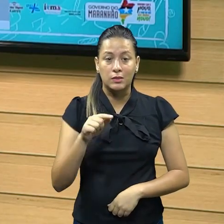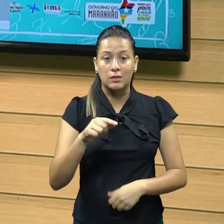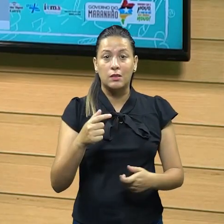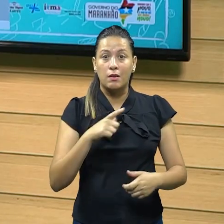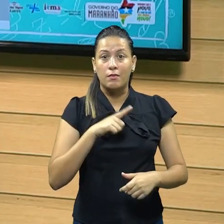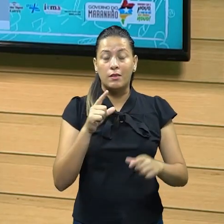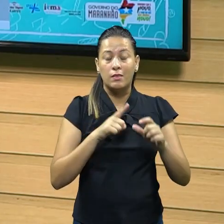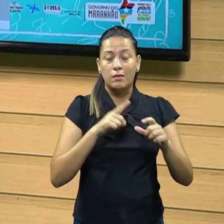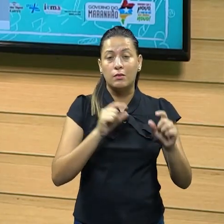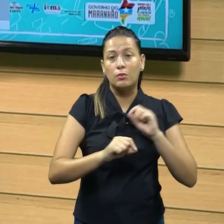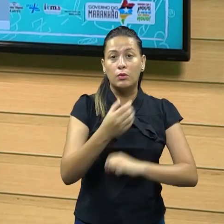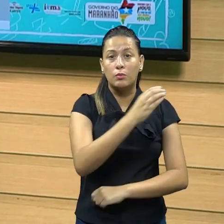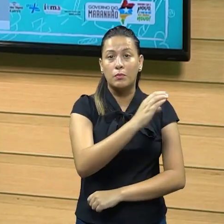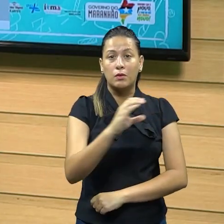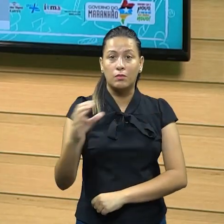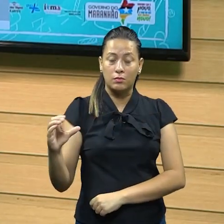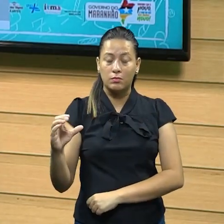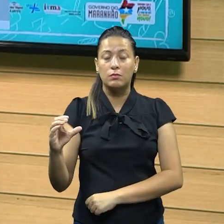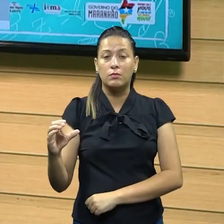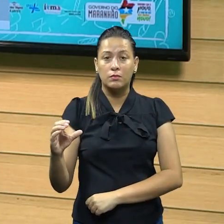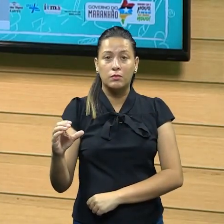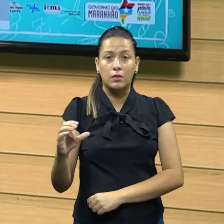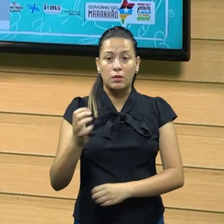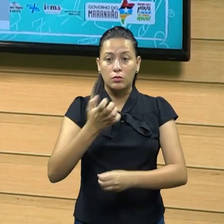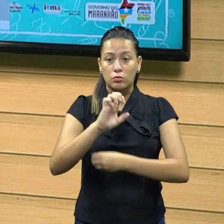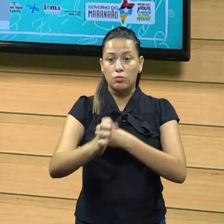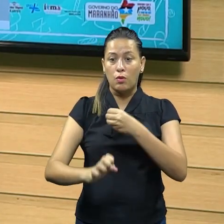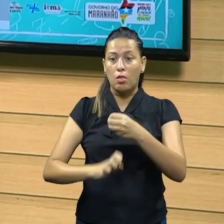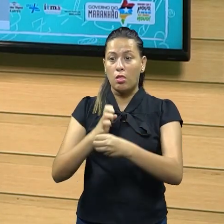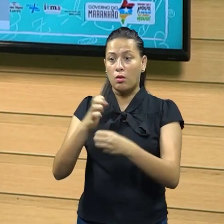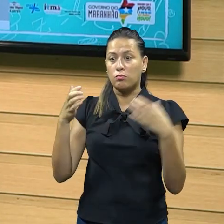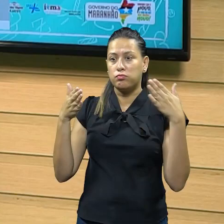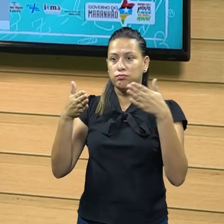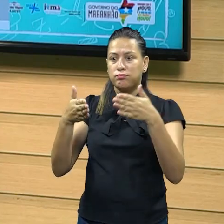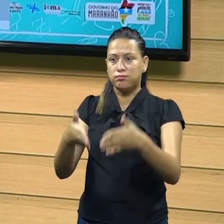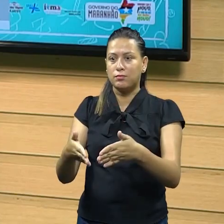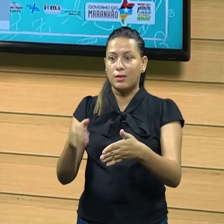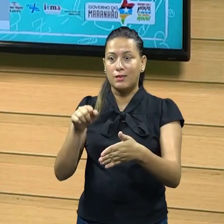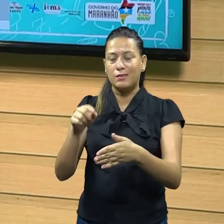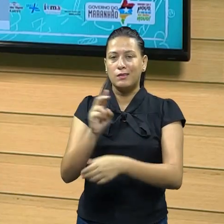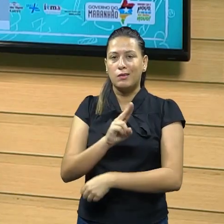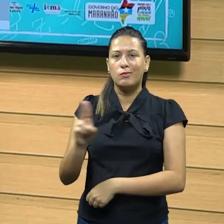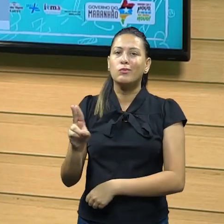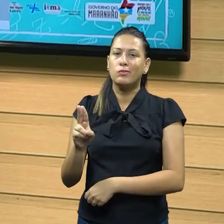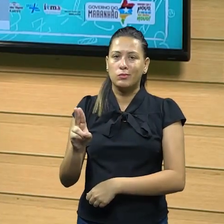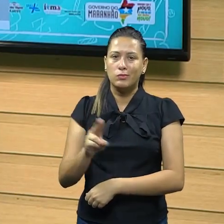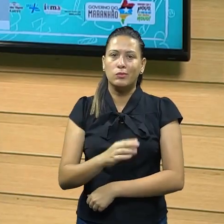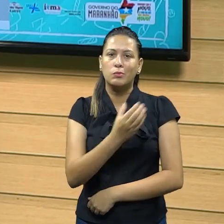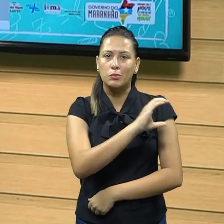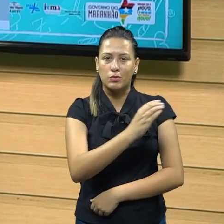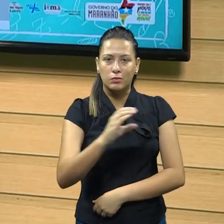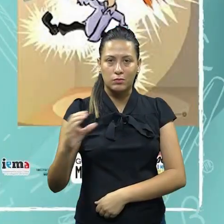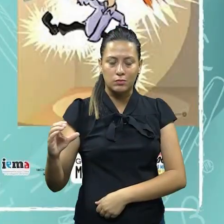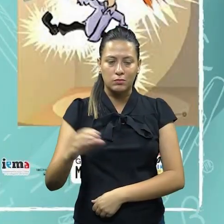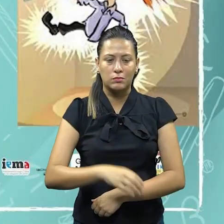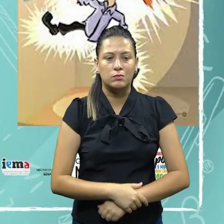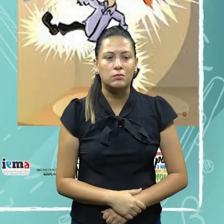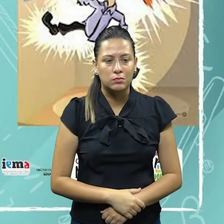corrente elétrica, um fluxo de elétrons numa única direção. E é este fluxo que recebe o nome de corrente